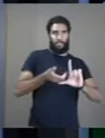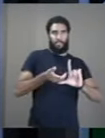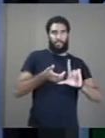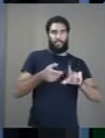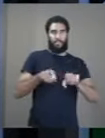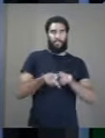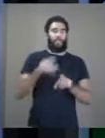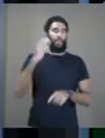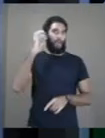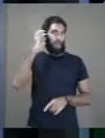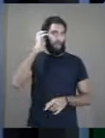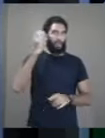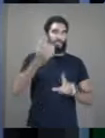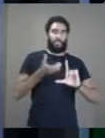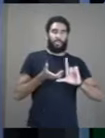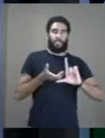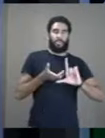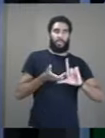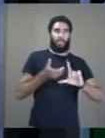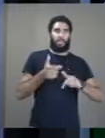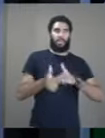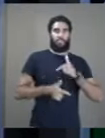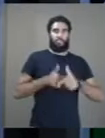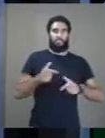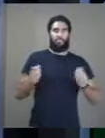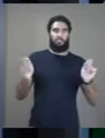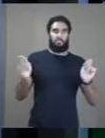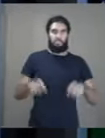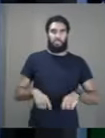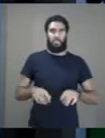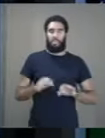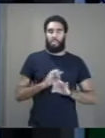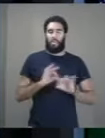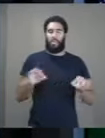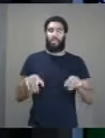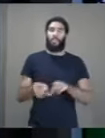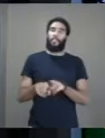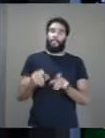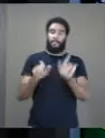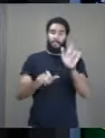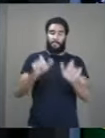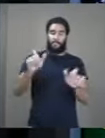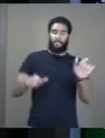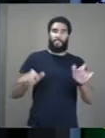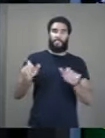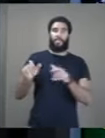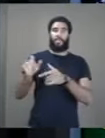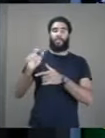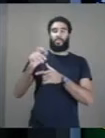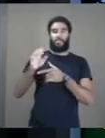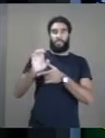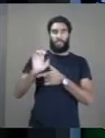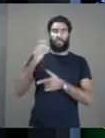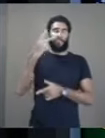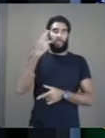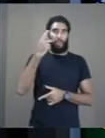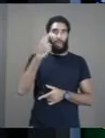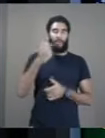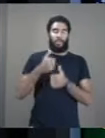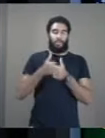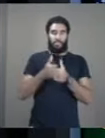Senado, Agência Senado, faz um trabalho muito competente aqui, o povo do Ceará, que está me acompanhando também pelas redes